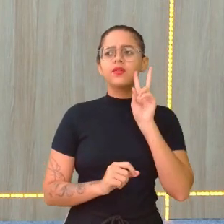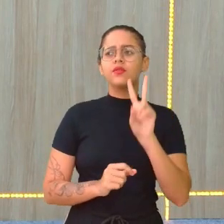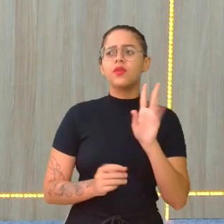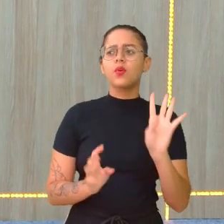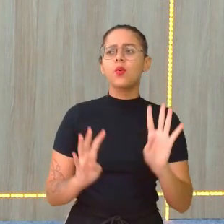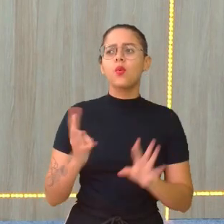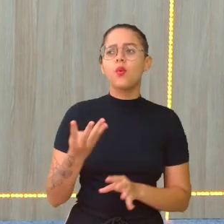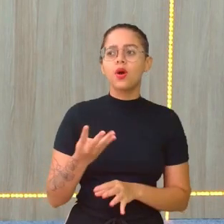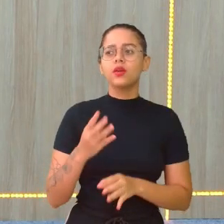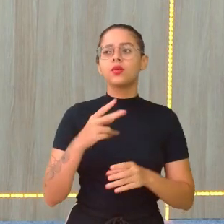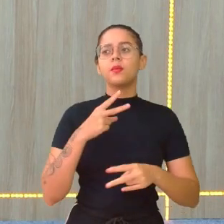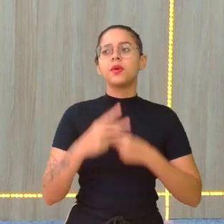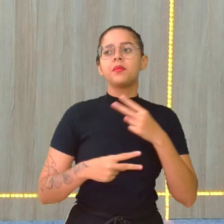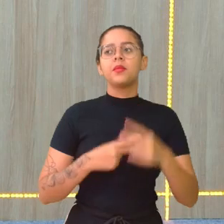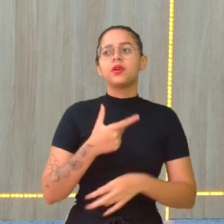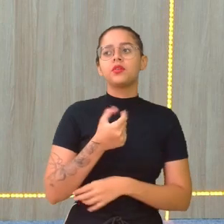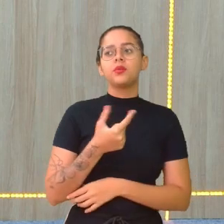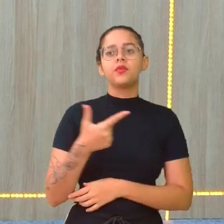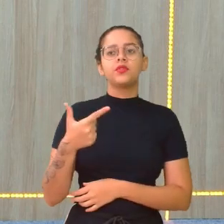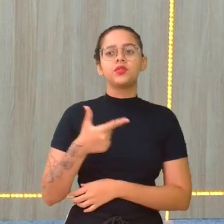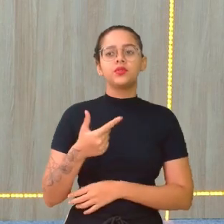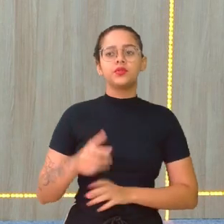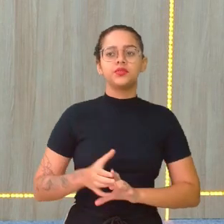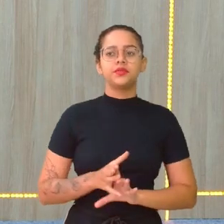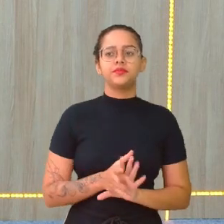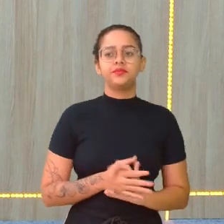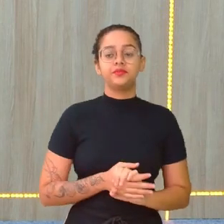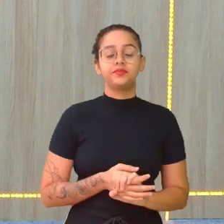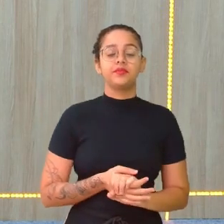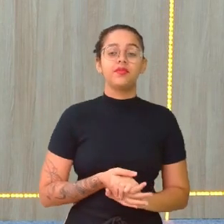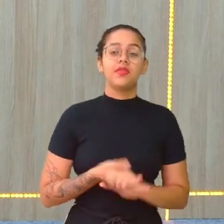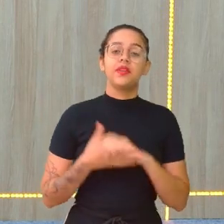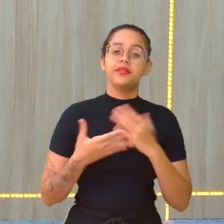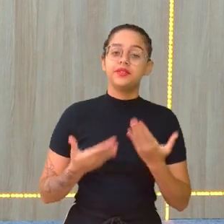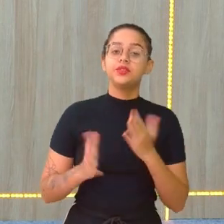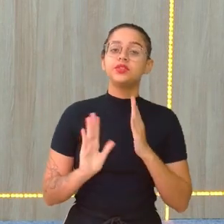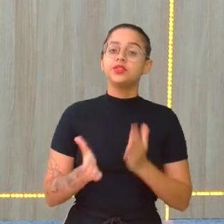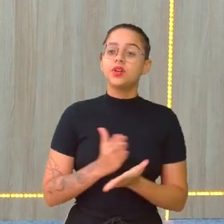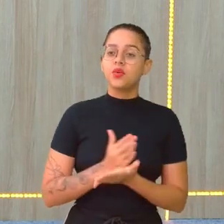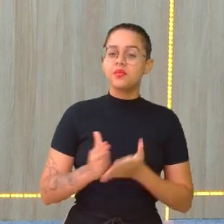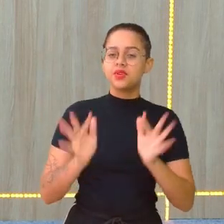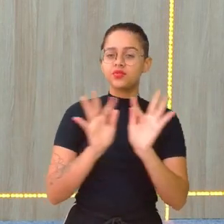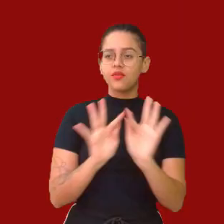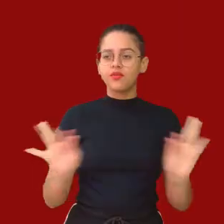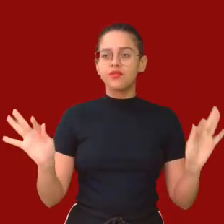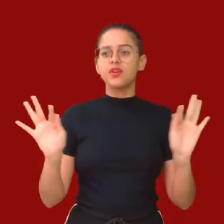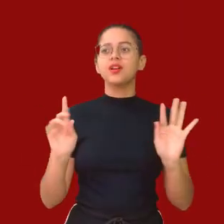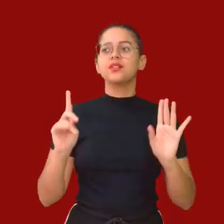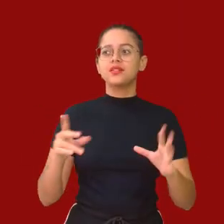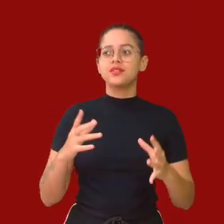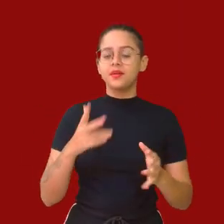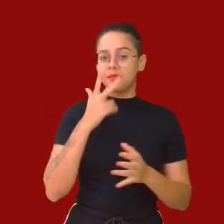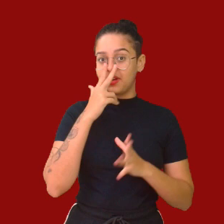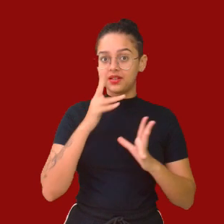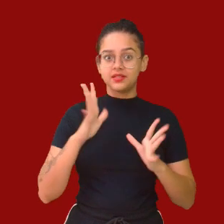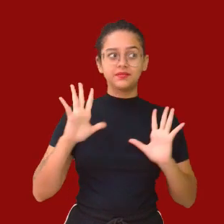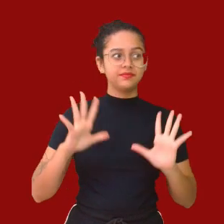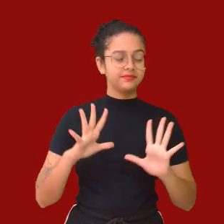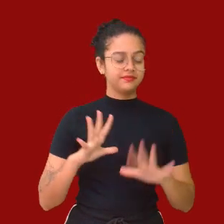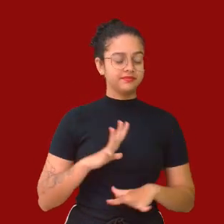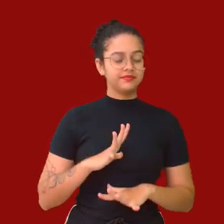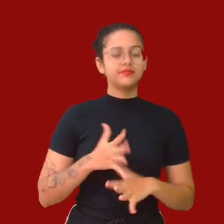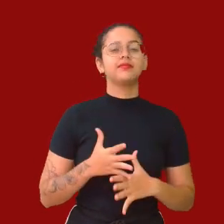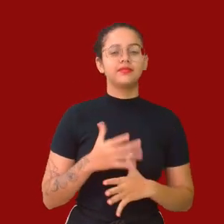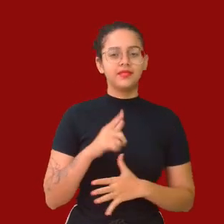quarto bimestre de 2022. Vamos lá. Então a gente já começa com essa frase assim que é um sulavanco do grande